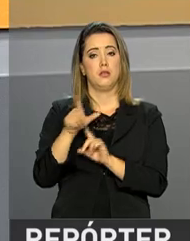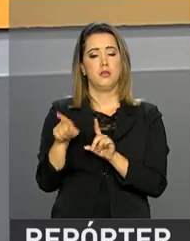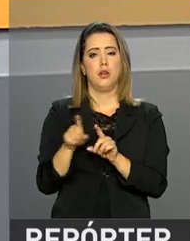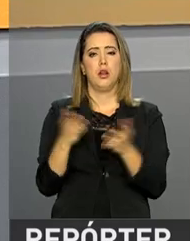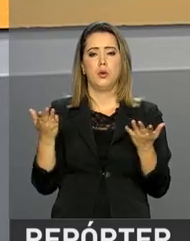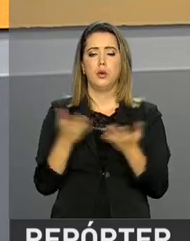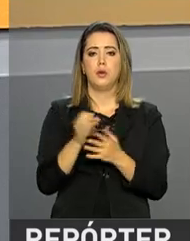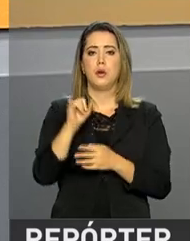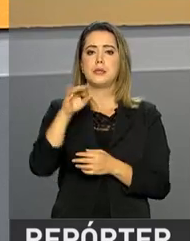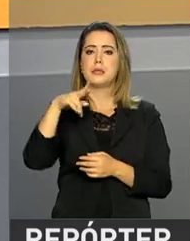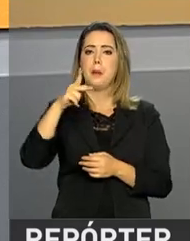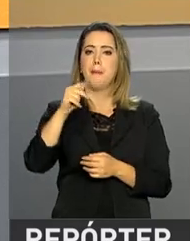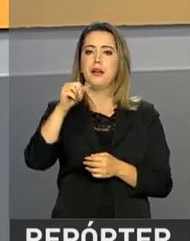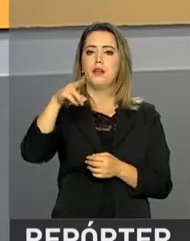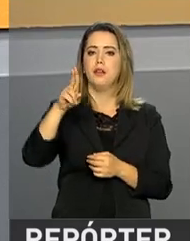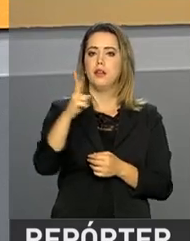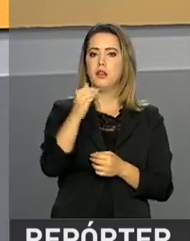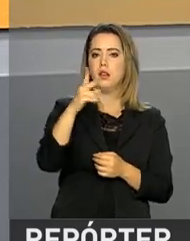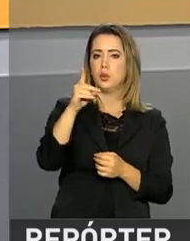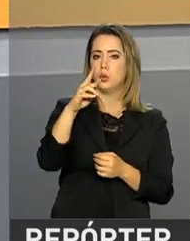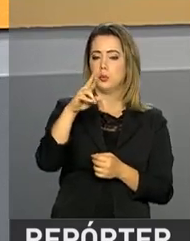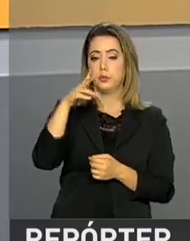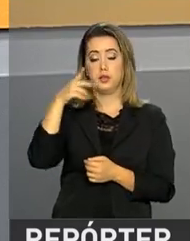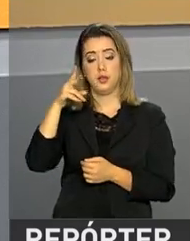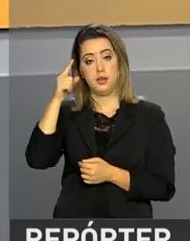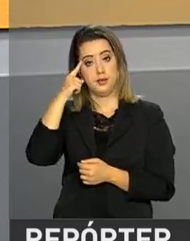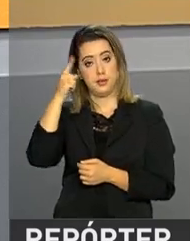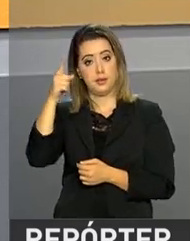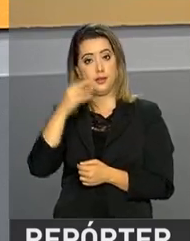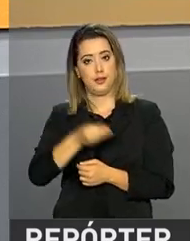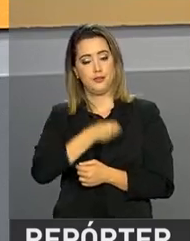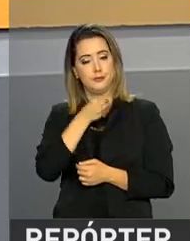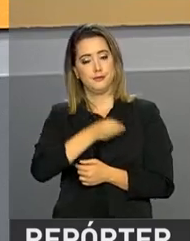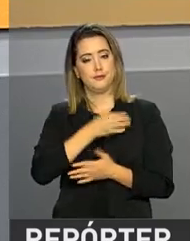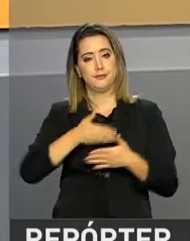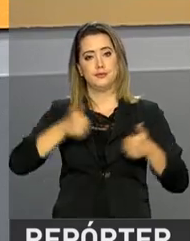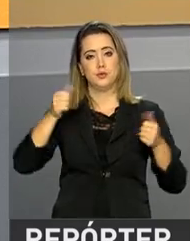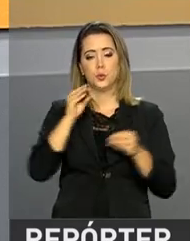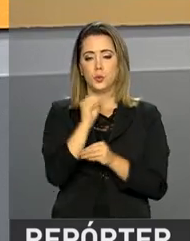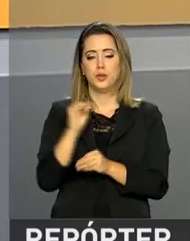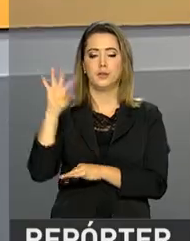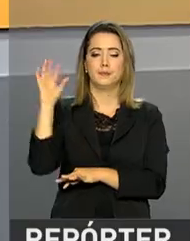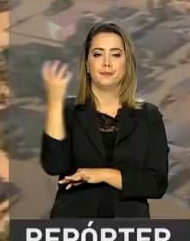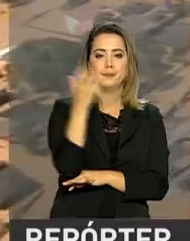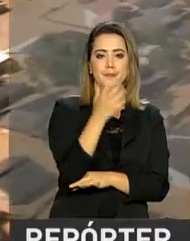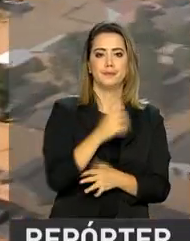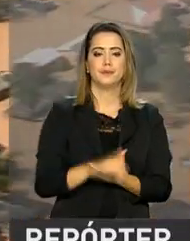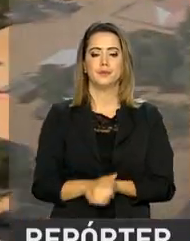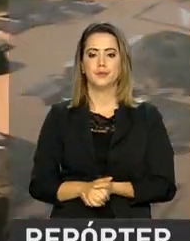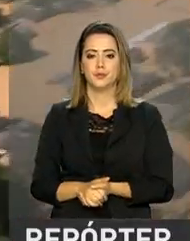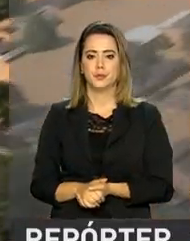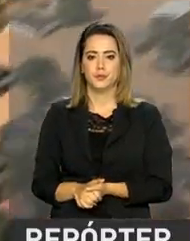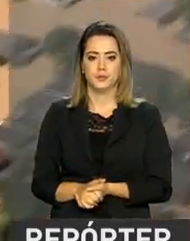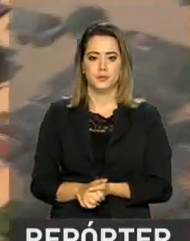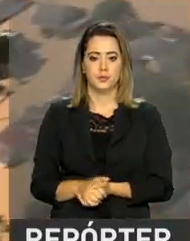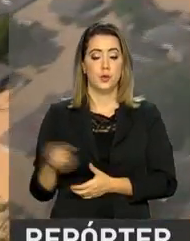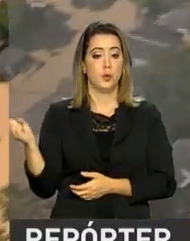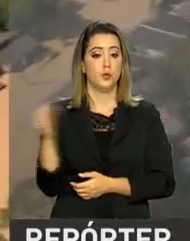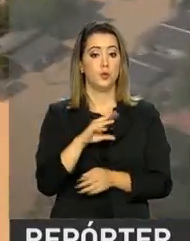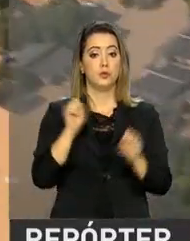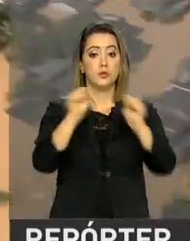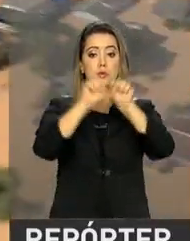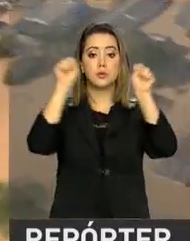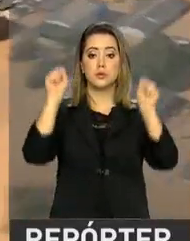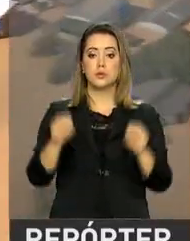sipam e hidro a idéia é salvar vidas e preservar o ecossistema um novo sistema